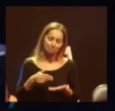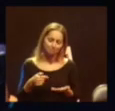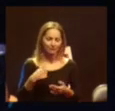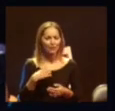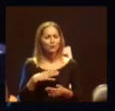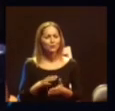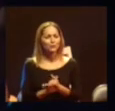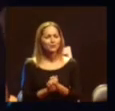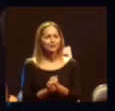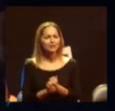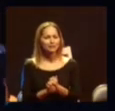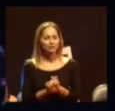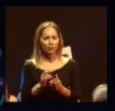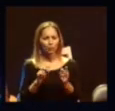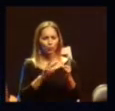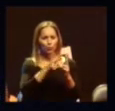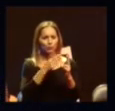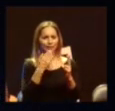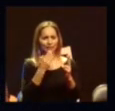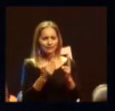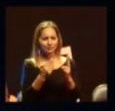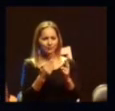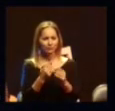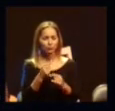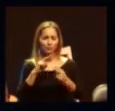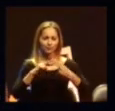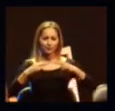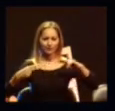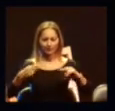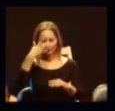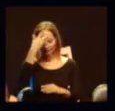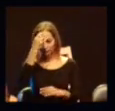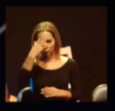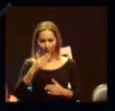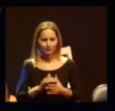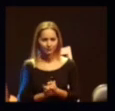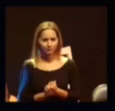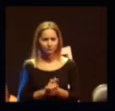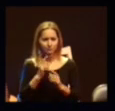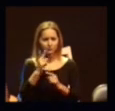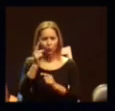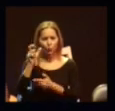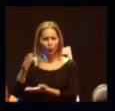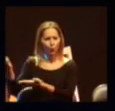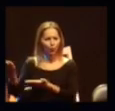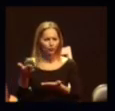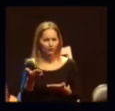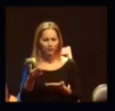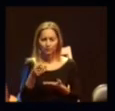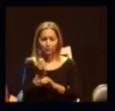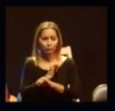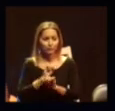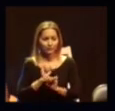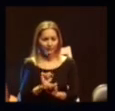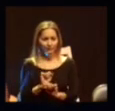aqui dois agradecimentos em nome da Câmara Municipal de Setúbal e um convite irrecusável.